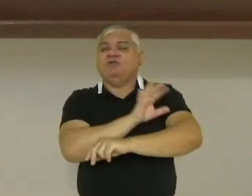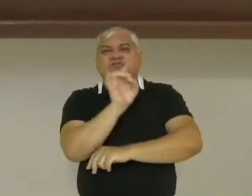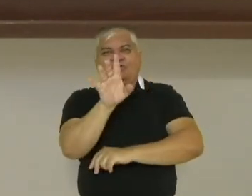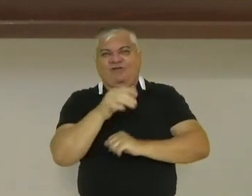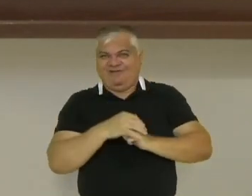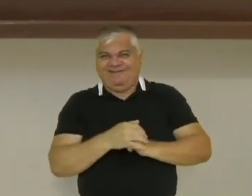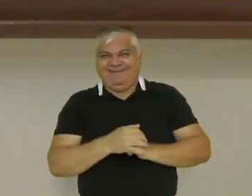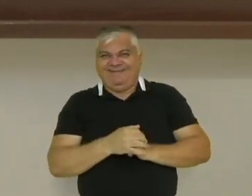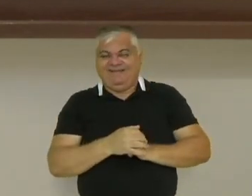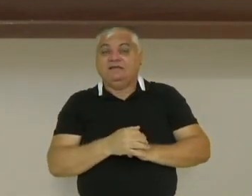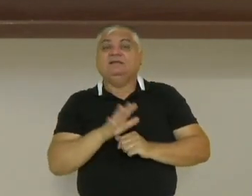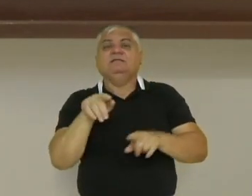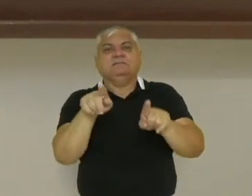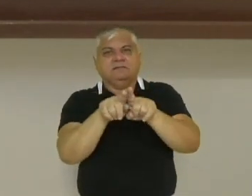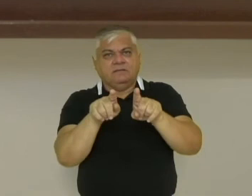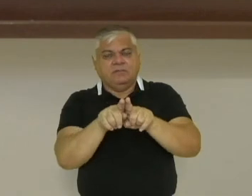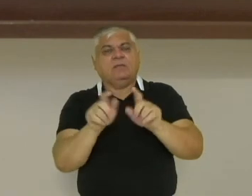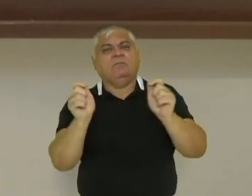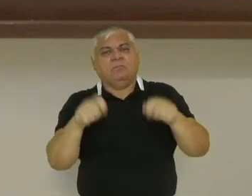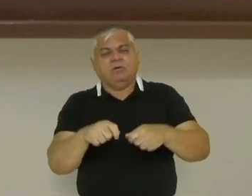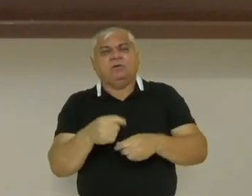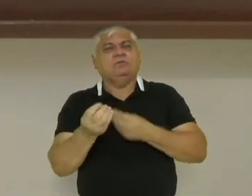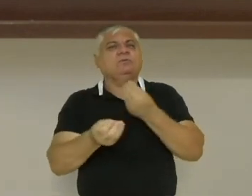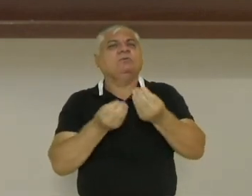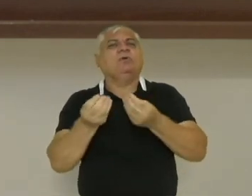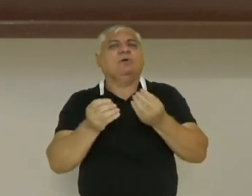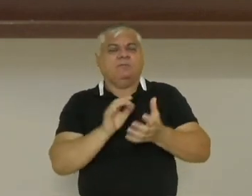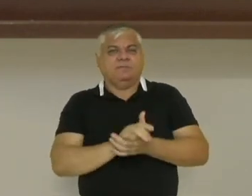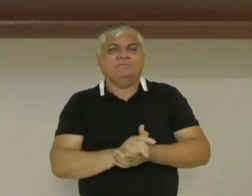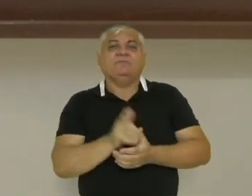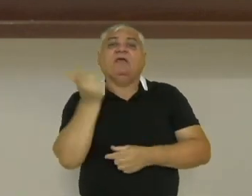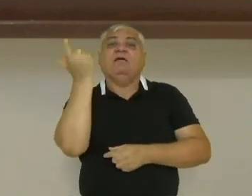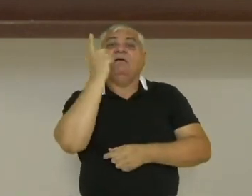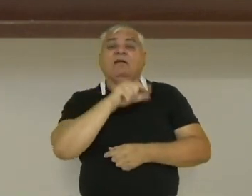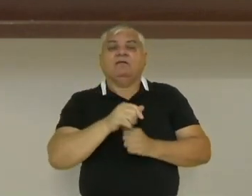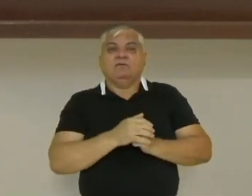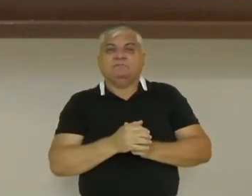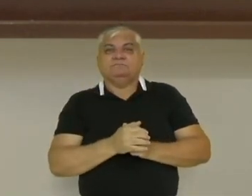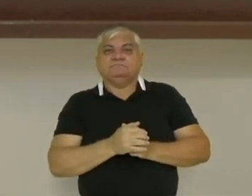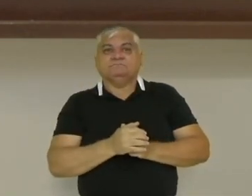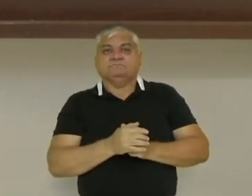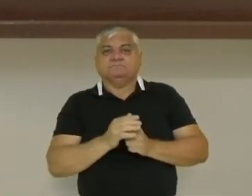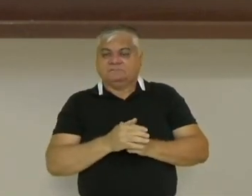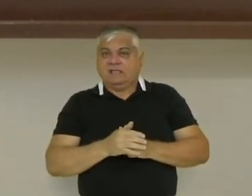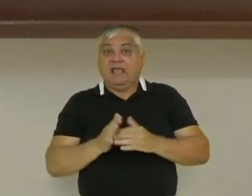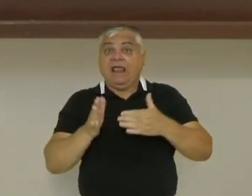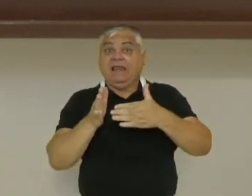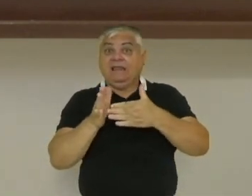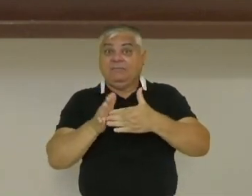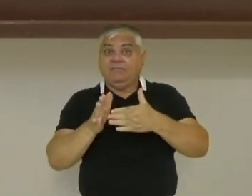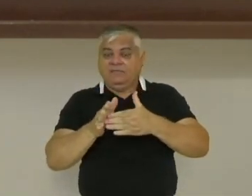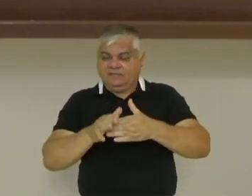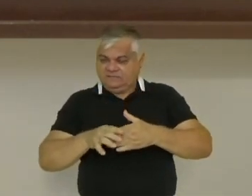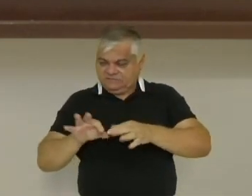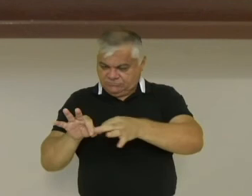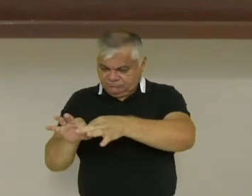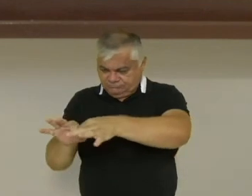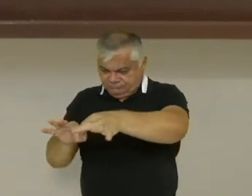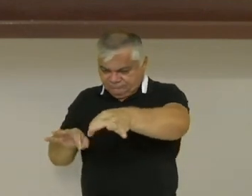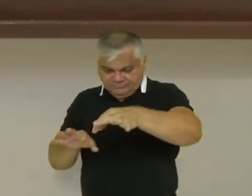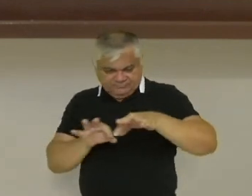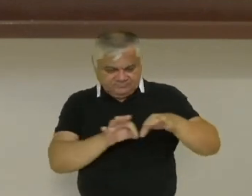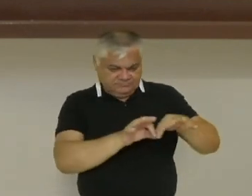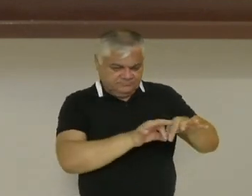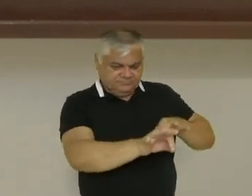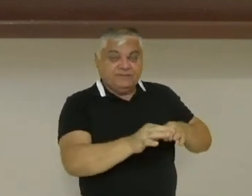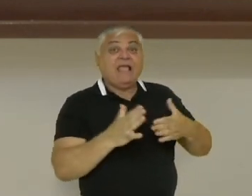empurrando e mesma coisa. Você pode fazer, como que você pode fazer quem ganhou? Você pode delimitar um espaço, né? Desenha lá,